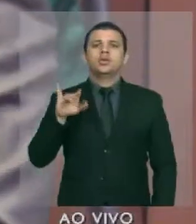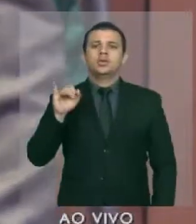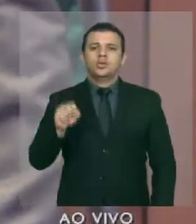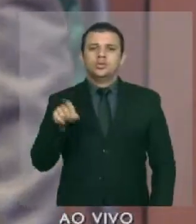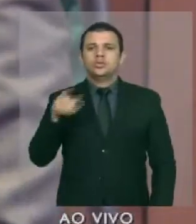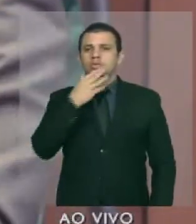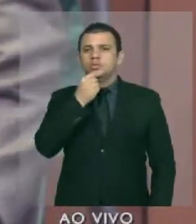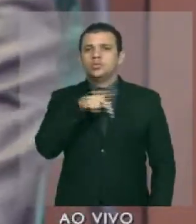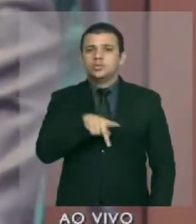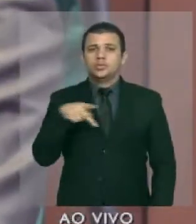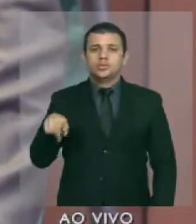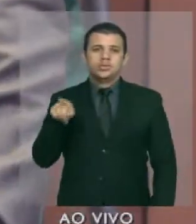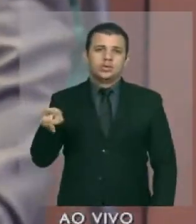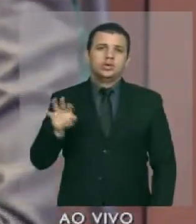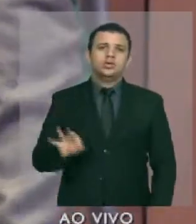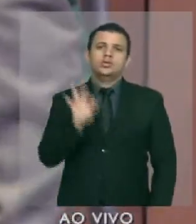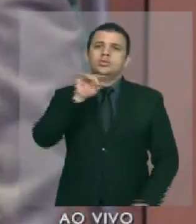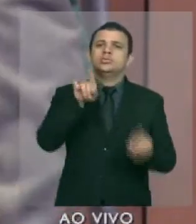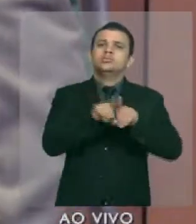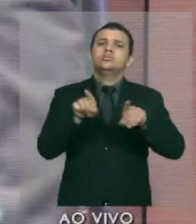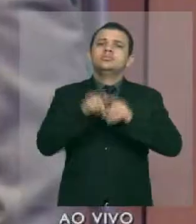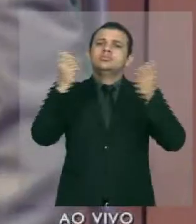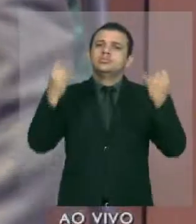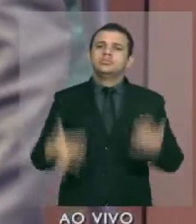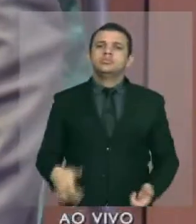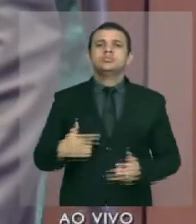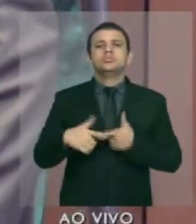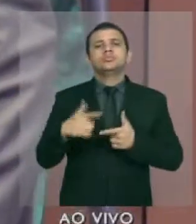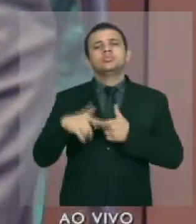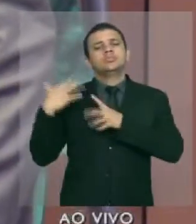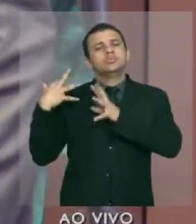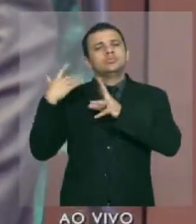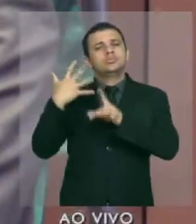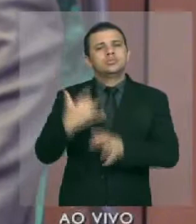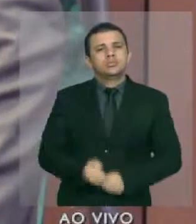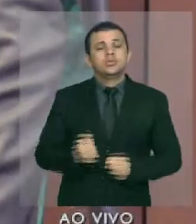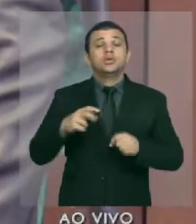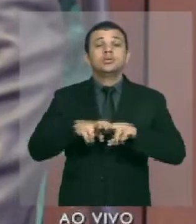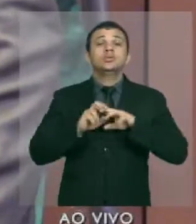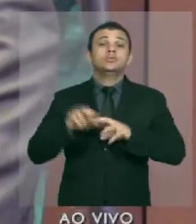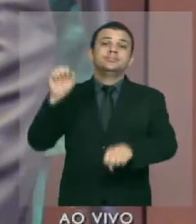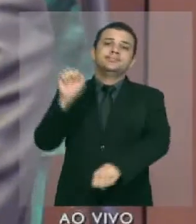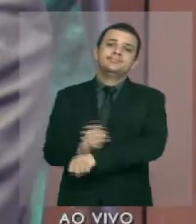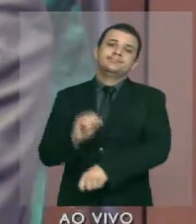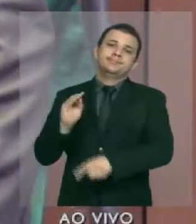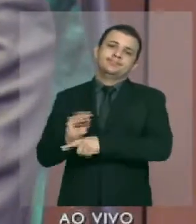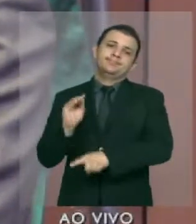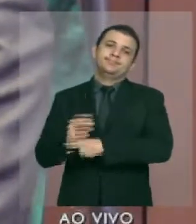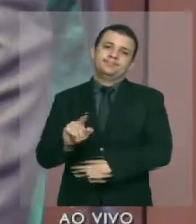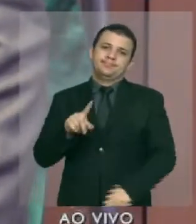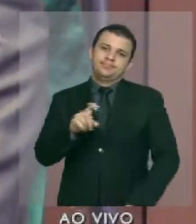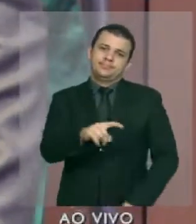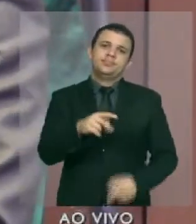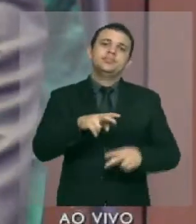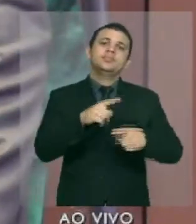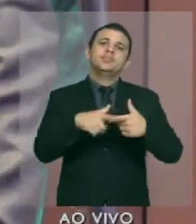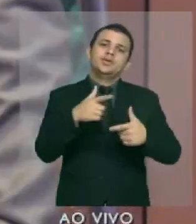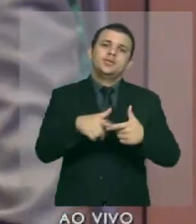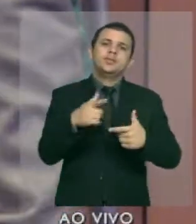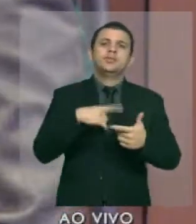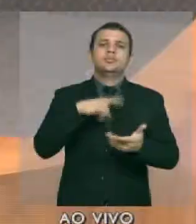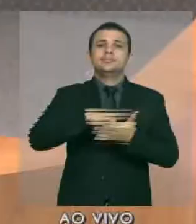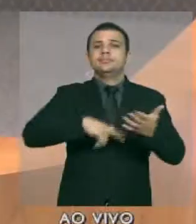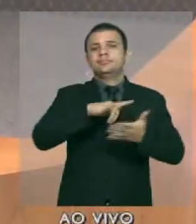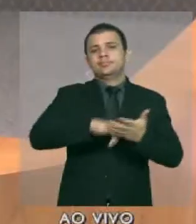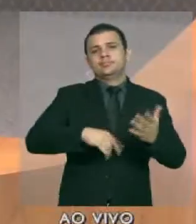essa condição histórica que infelizmente ela ela parou por conta realmente de problemáticas envolvendo própria licenciamento ambiental